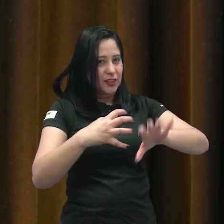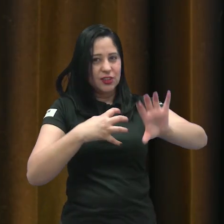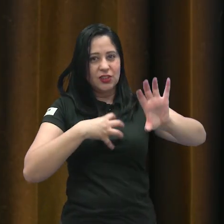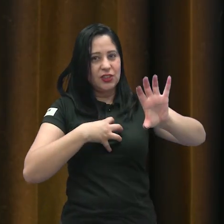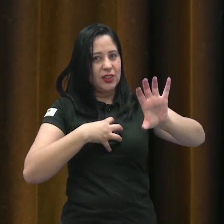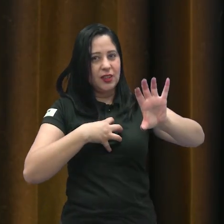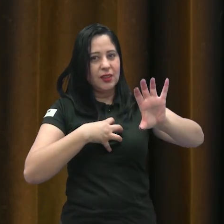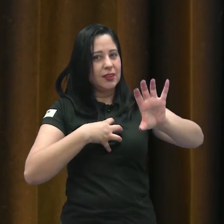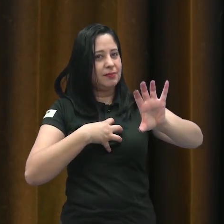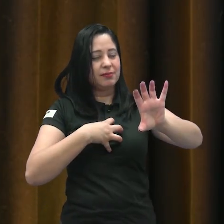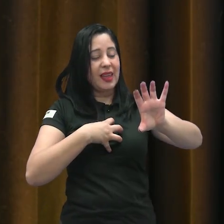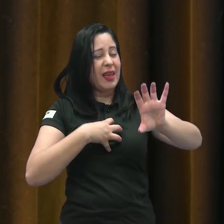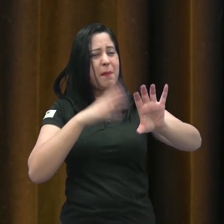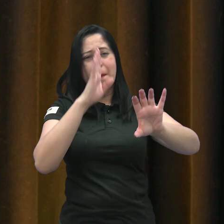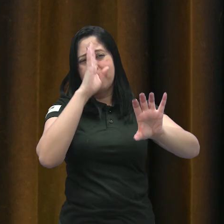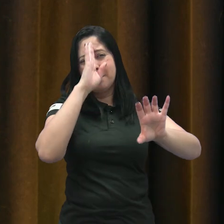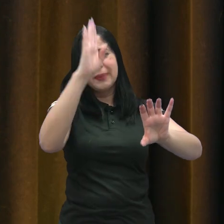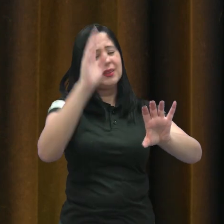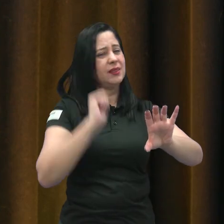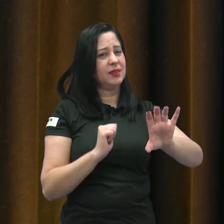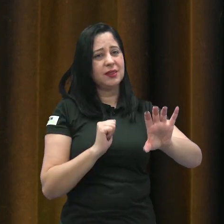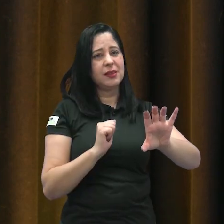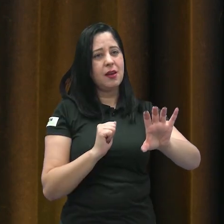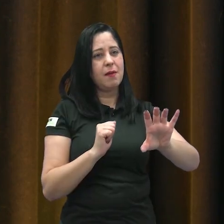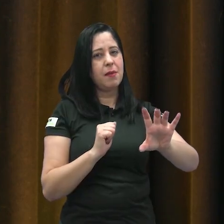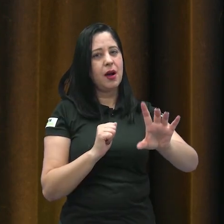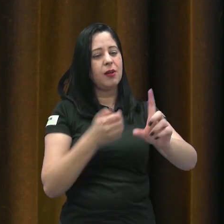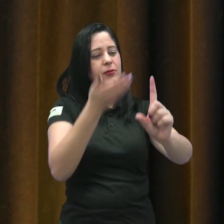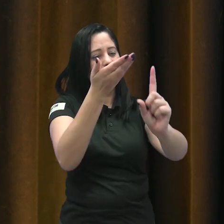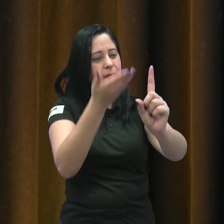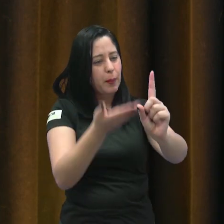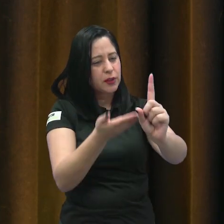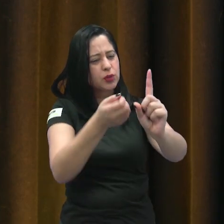da escutativa e de qualquer escuta. Porque